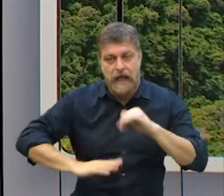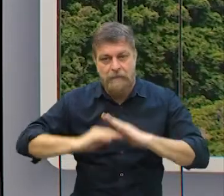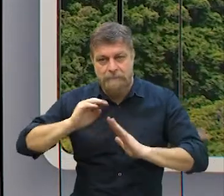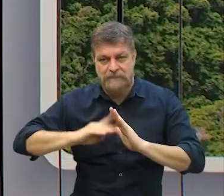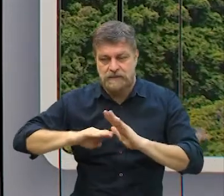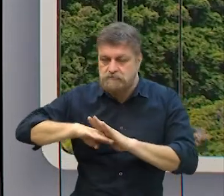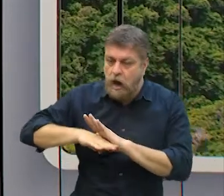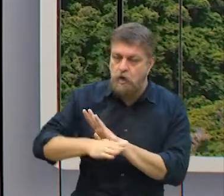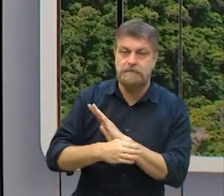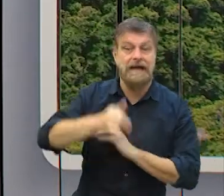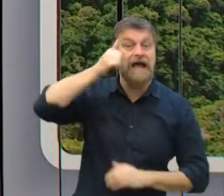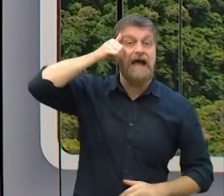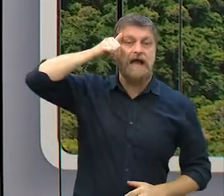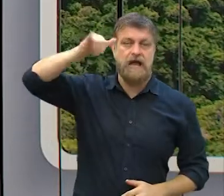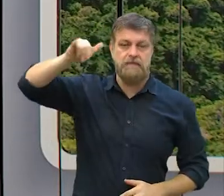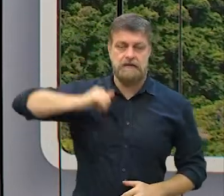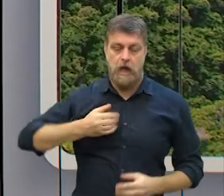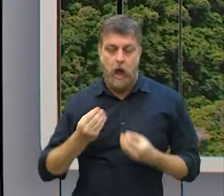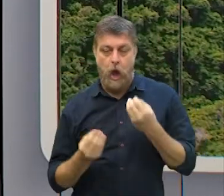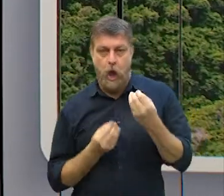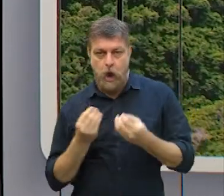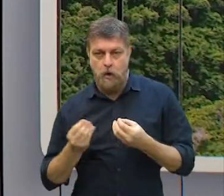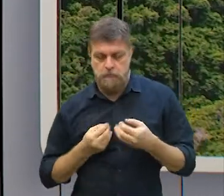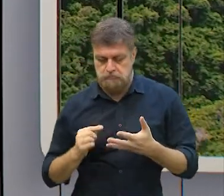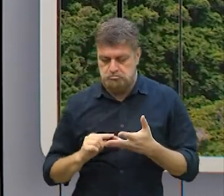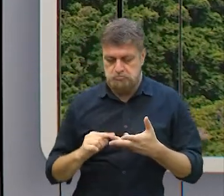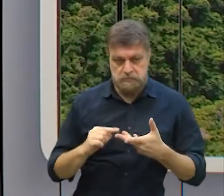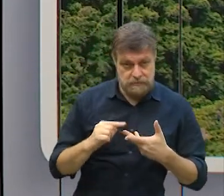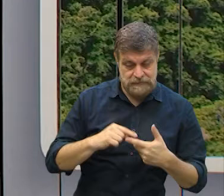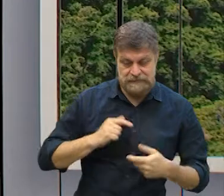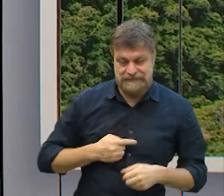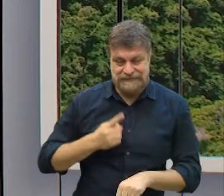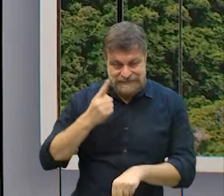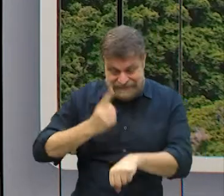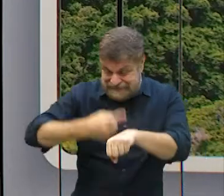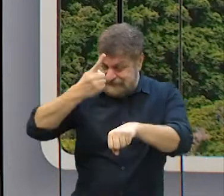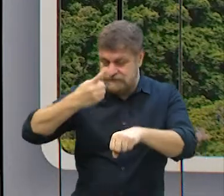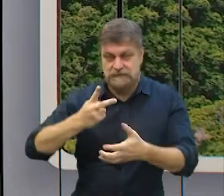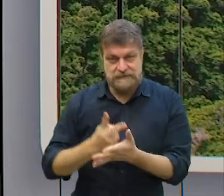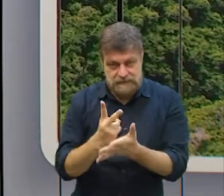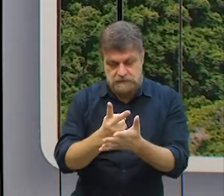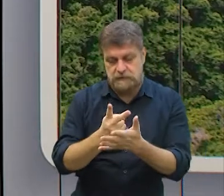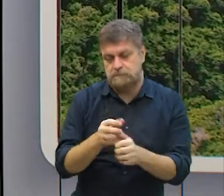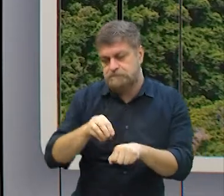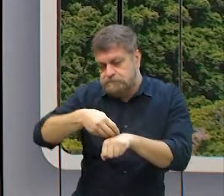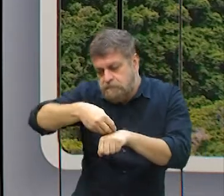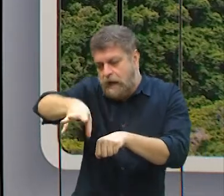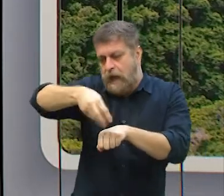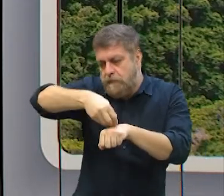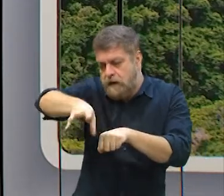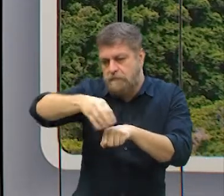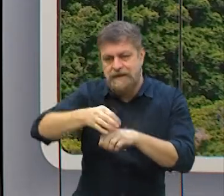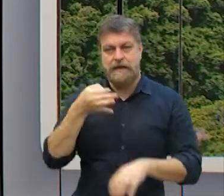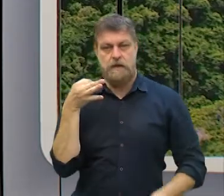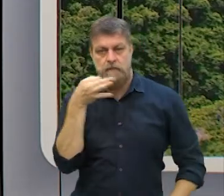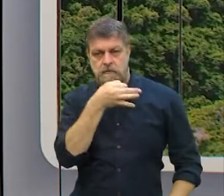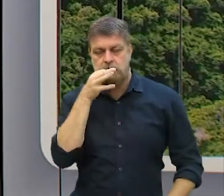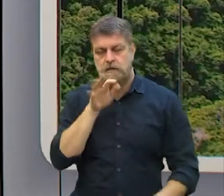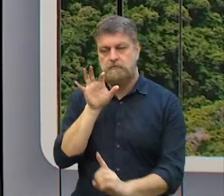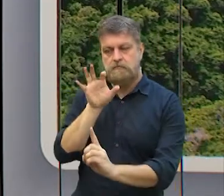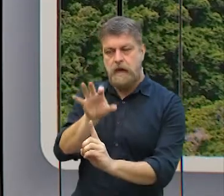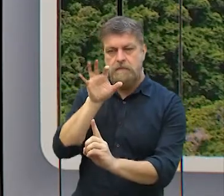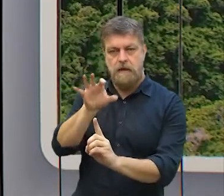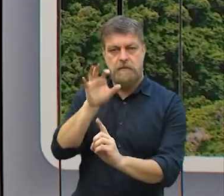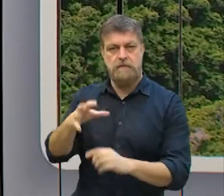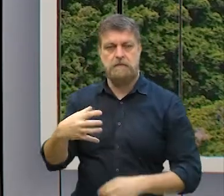alguns hábitos que são mais importantes para que ele possa prevenir. Enfim, todo momento que a gente tem de passar essas informações, a gente tem